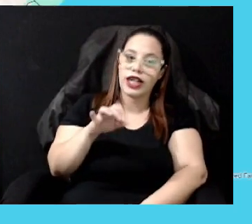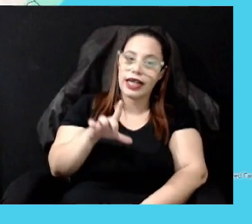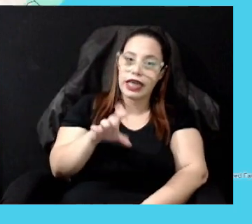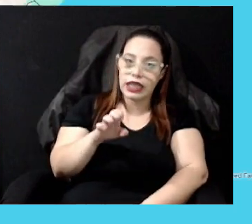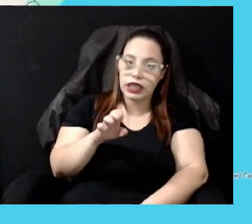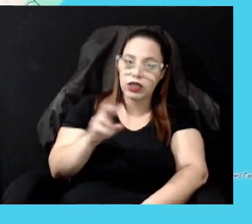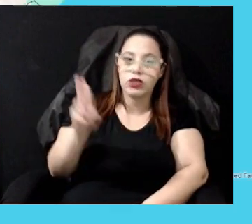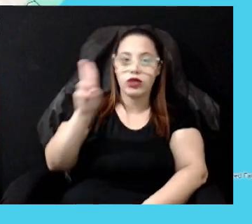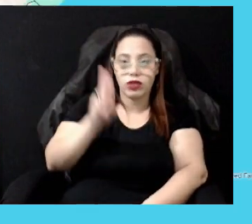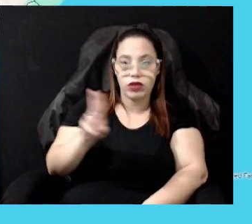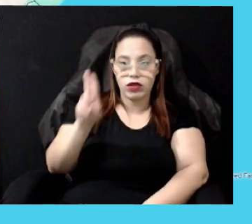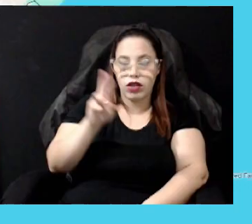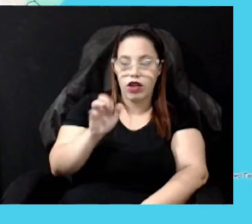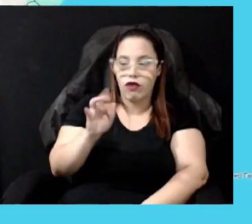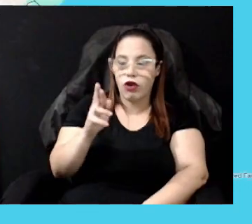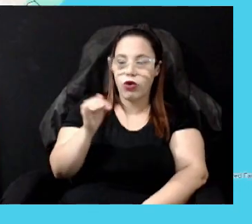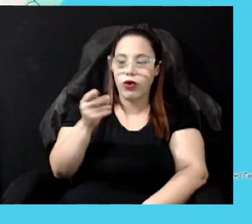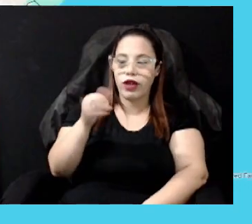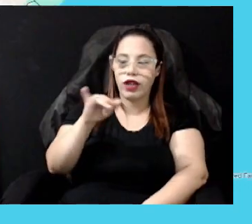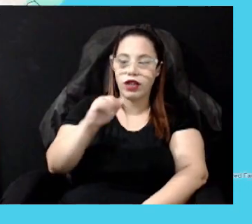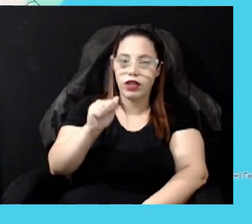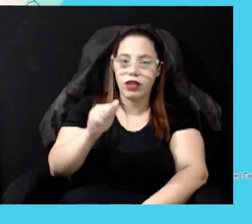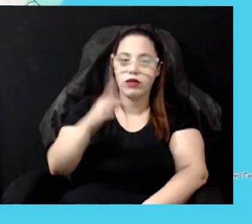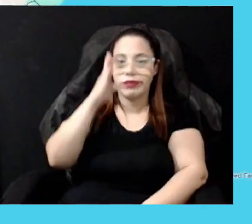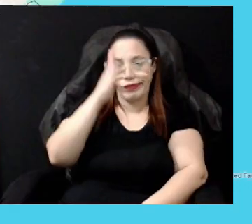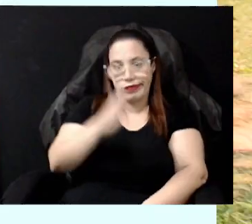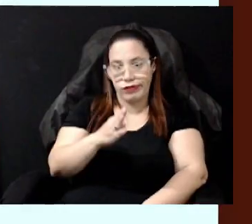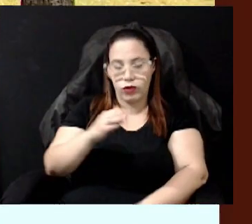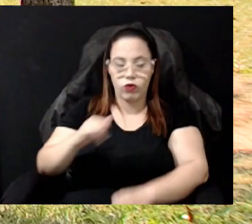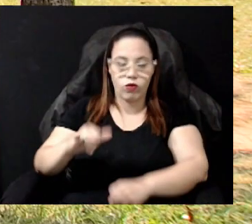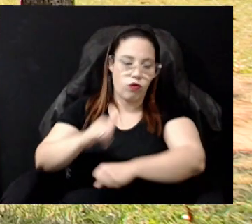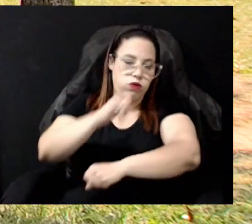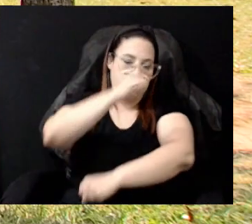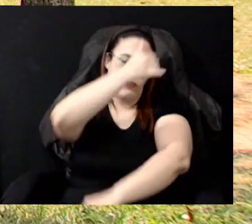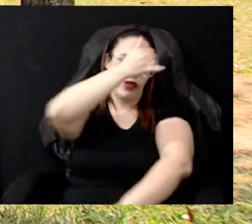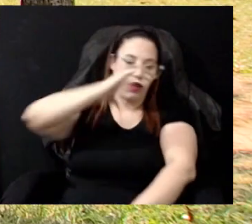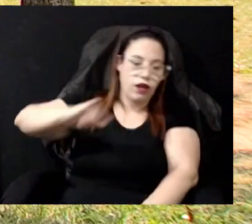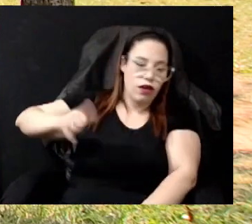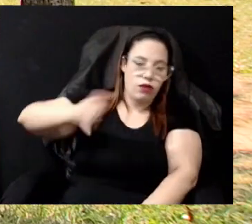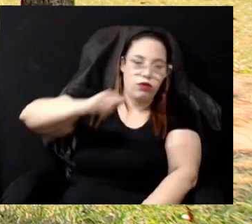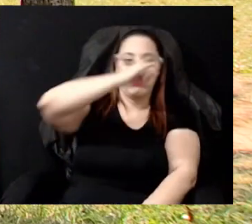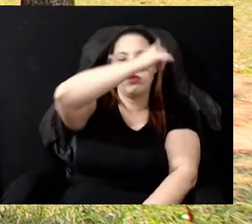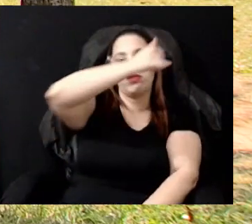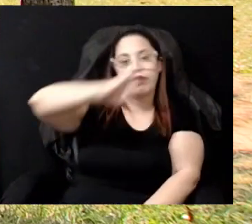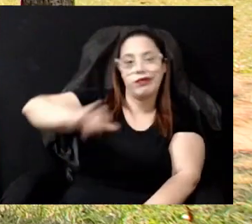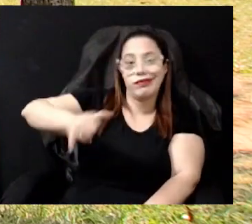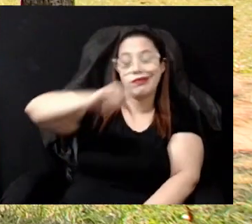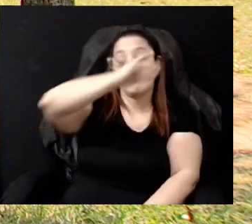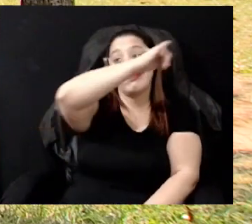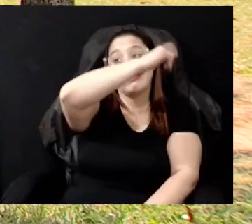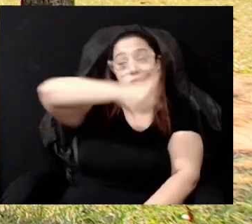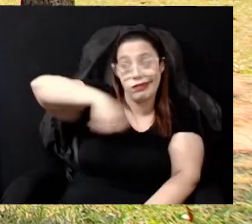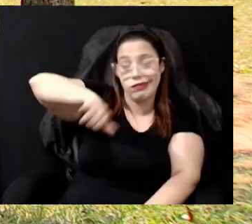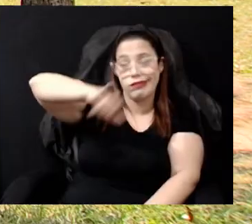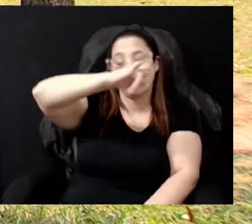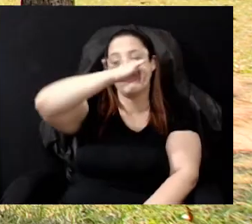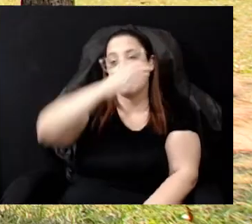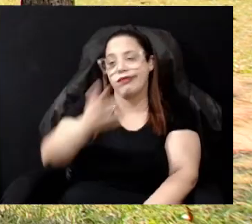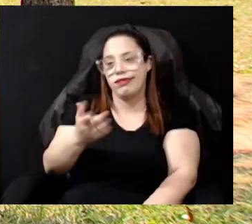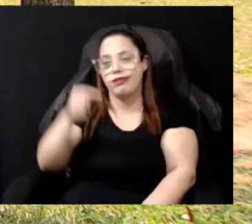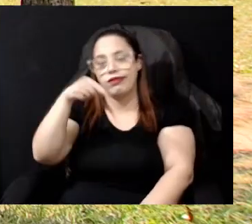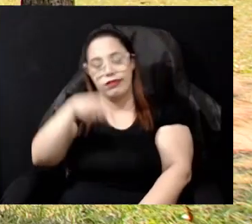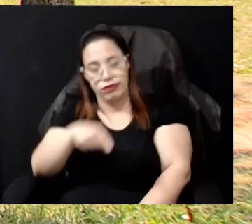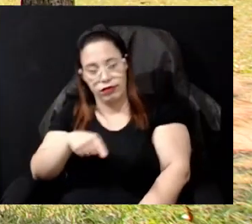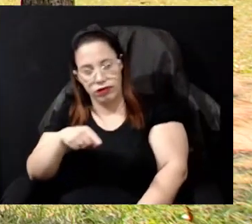falcoaria em seus principais aeroportos. É uma das medidas mitigatórias que a gente tem aqui para conseguir inibir e